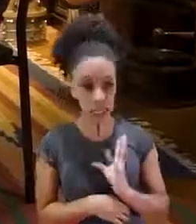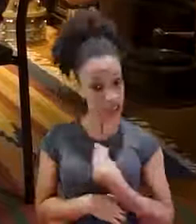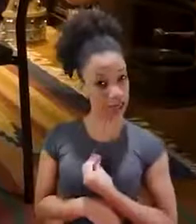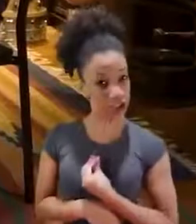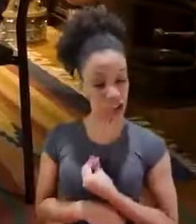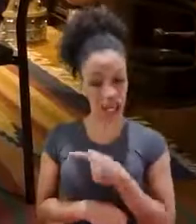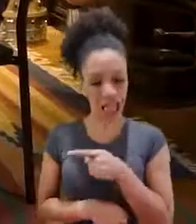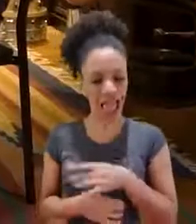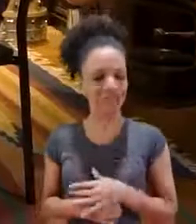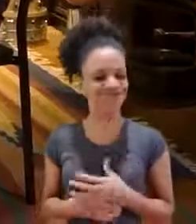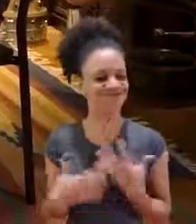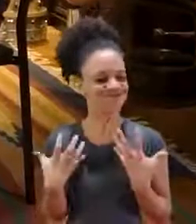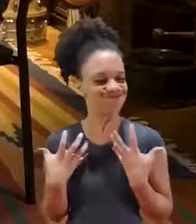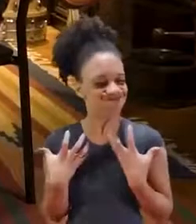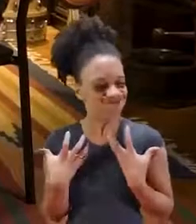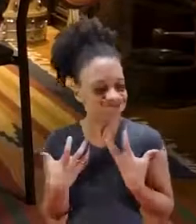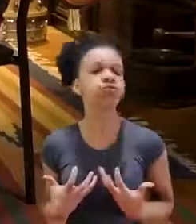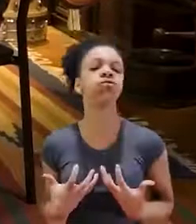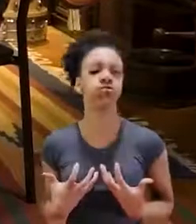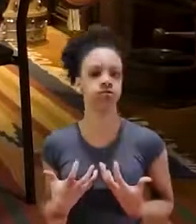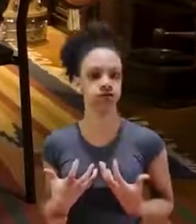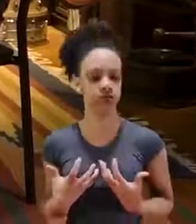militância entendeu o pior